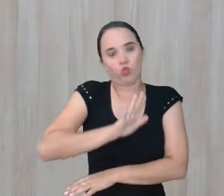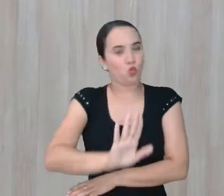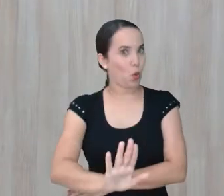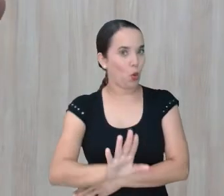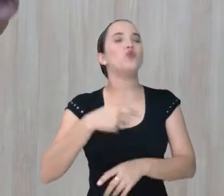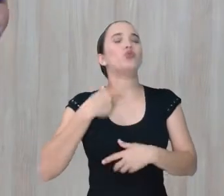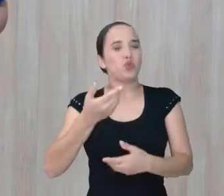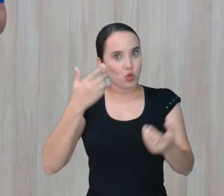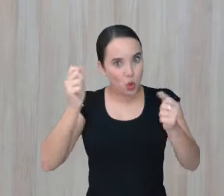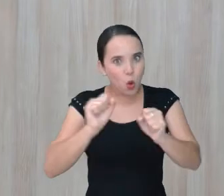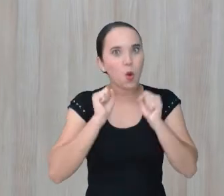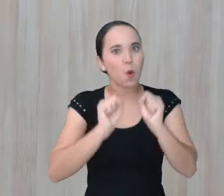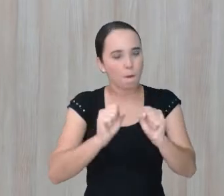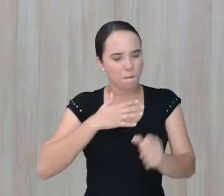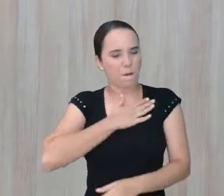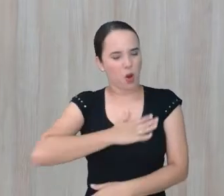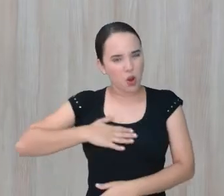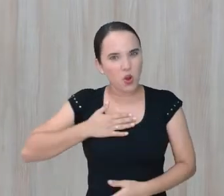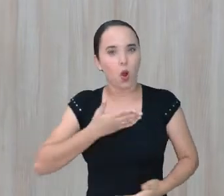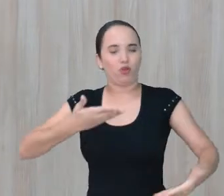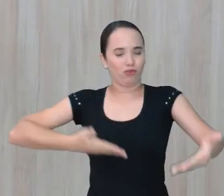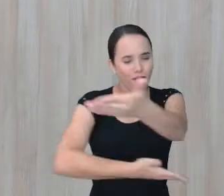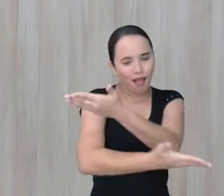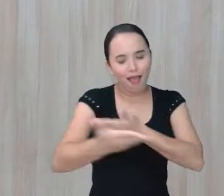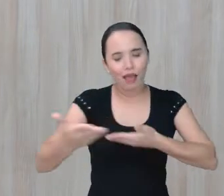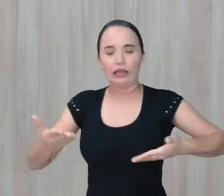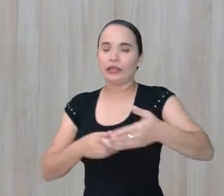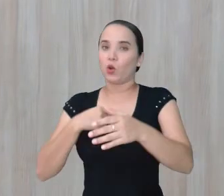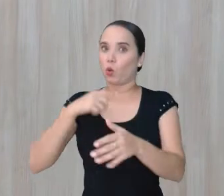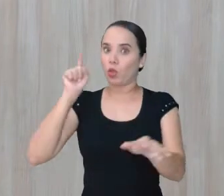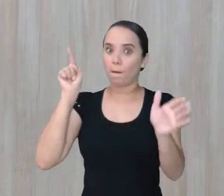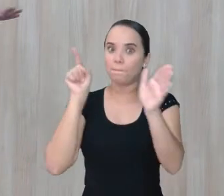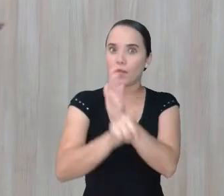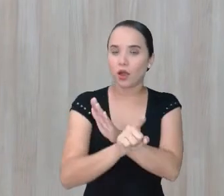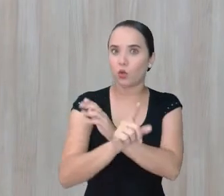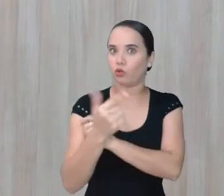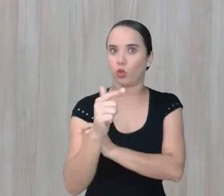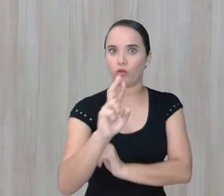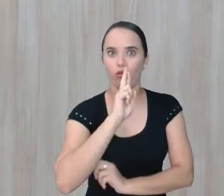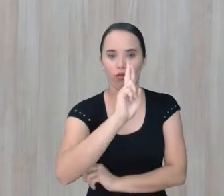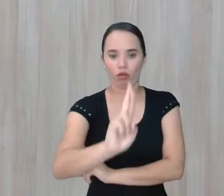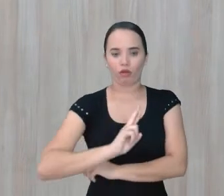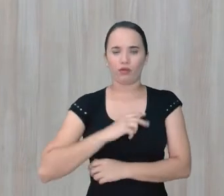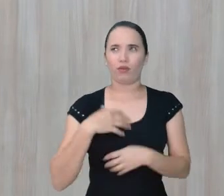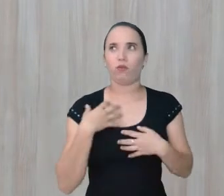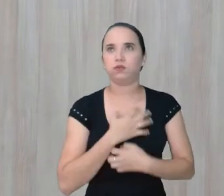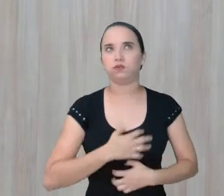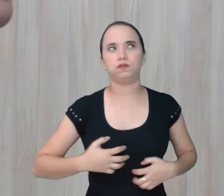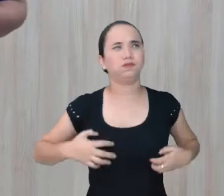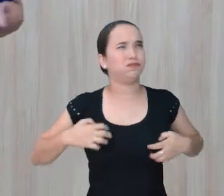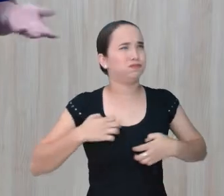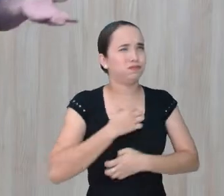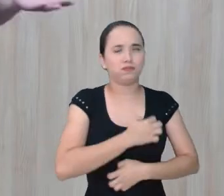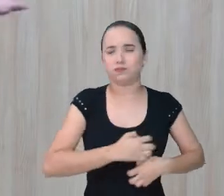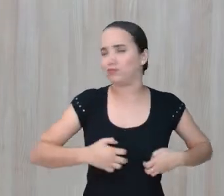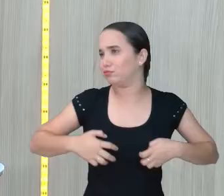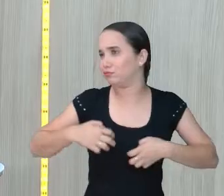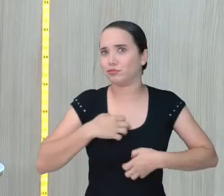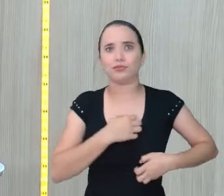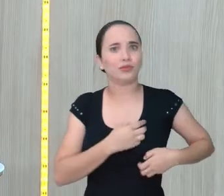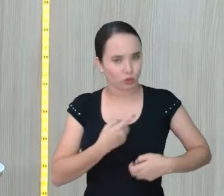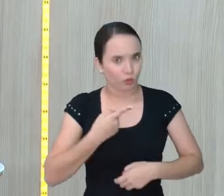Então, quando eu faço uma pergunta que eu não tenho uma resposta, gente, eu fico tão mal, levo até para terapia. Pois é, porque...